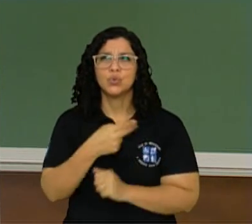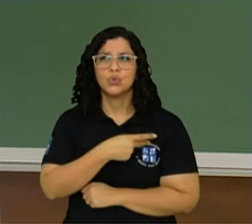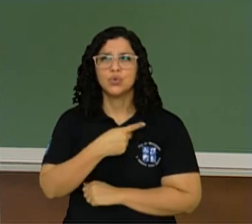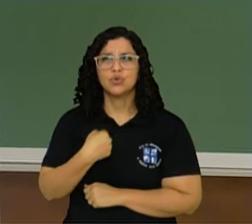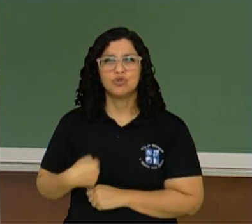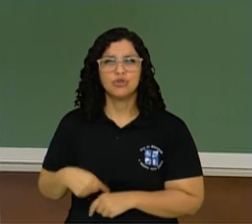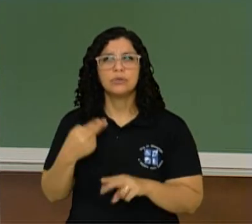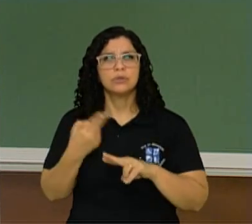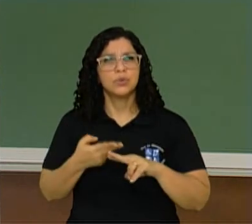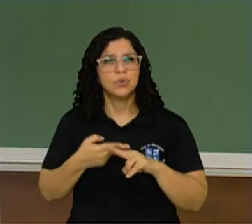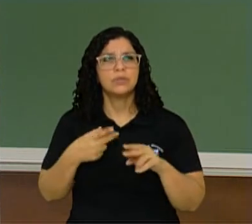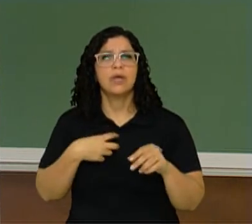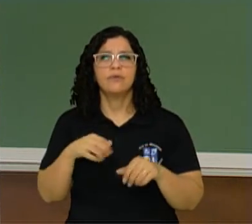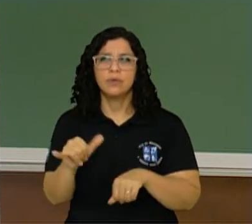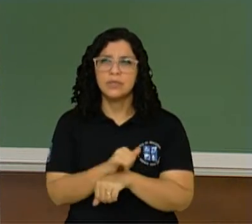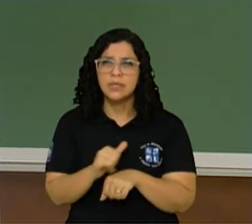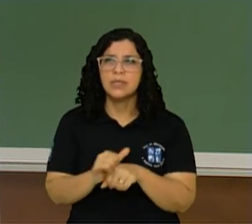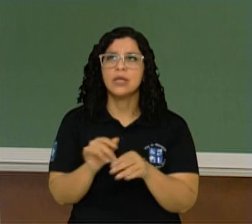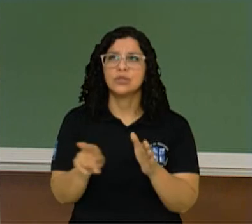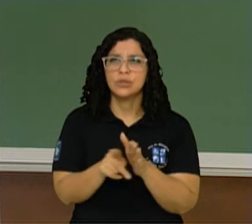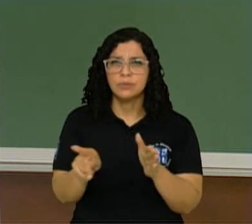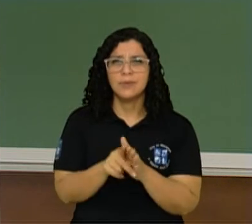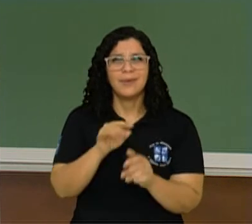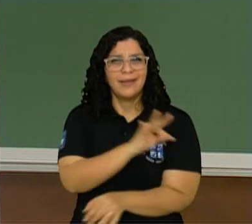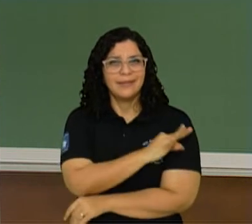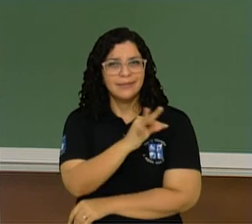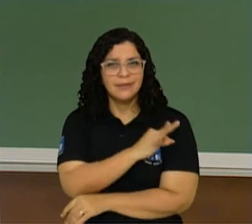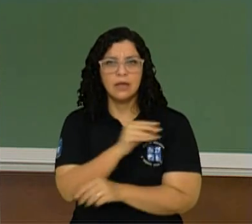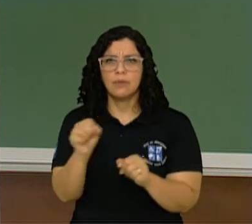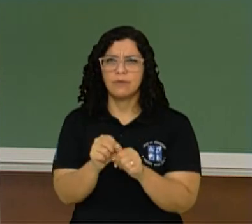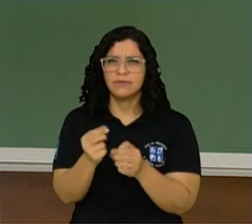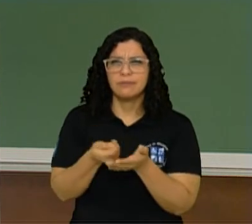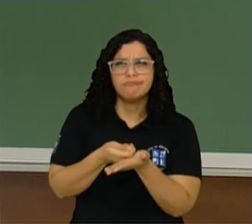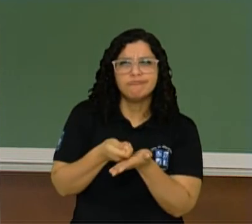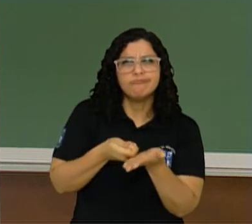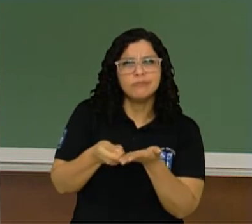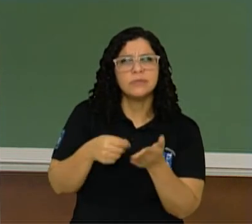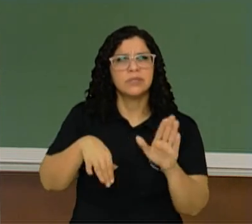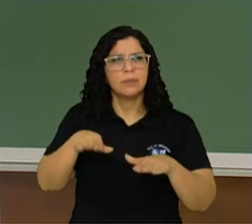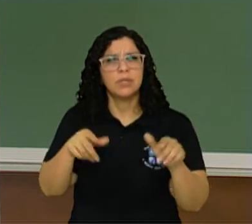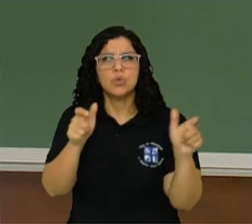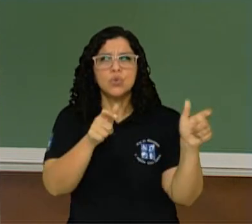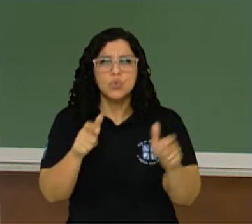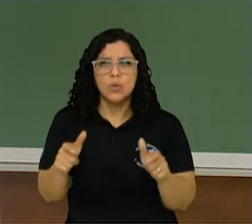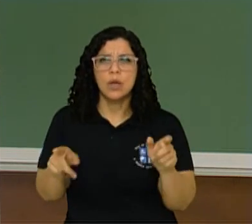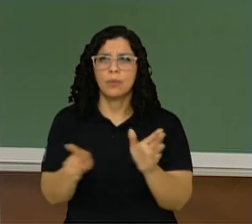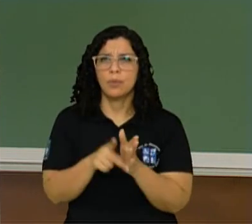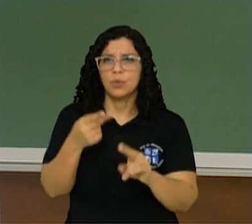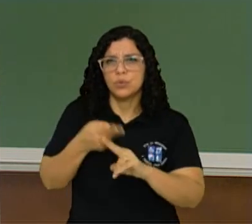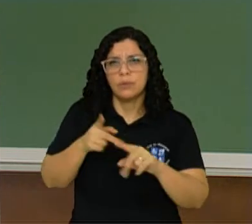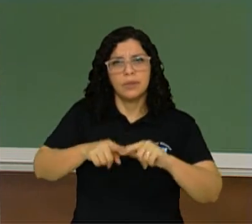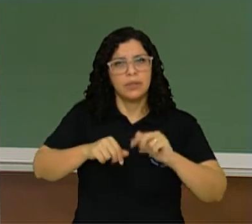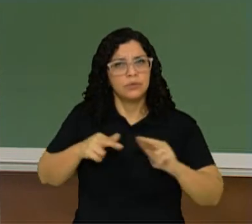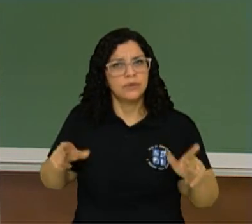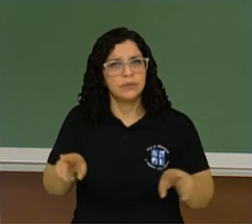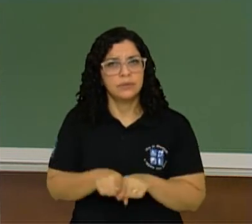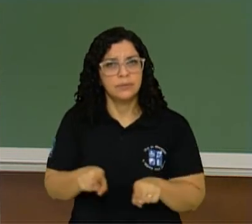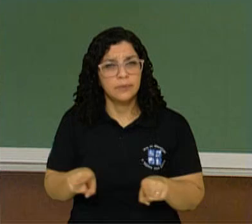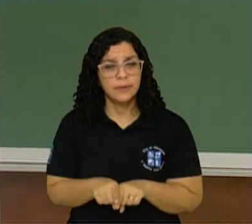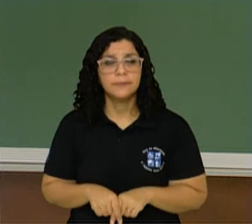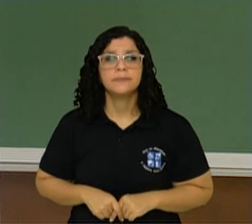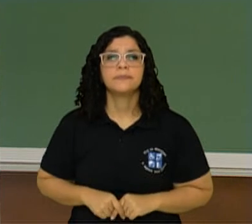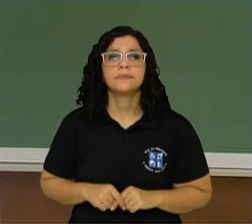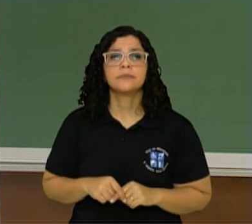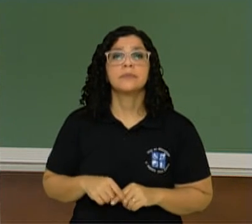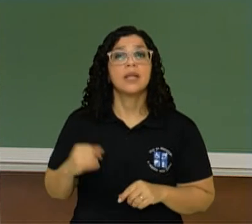usavam essa técnicas, né? Várias técnicas de gravura, dependendo da localidade. E ela